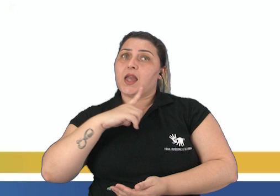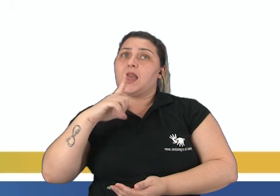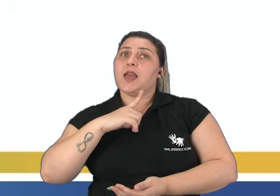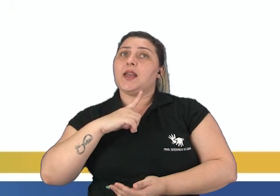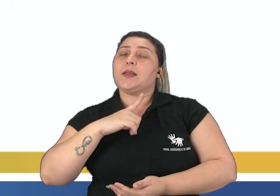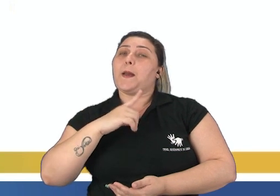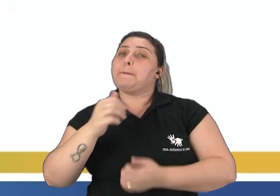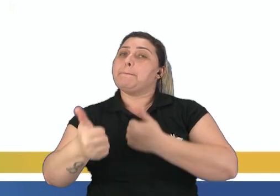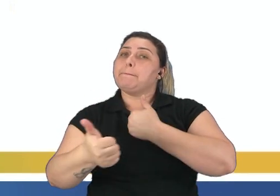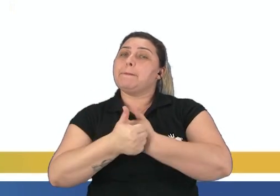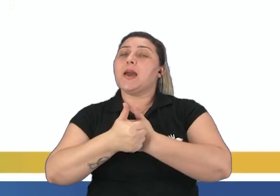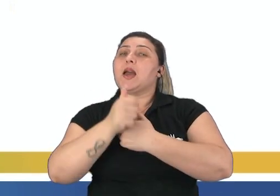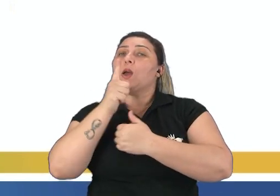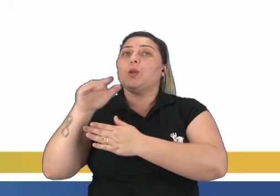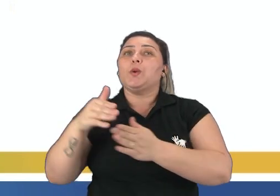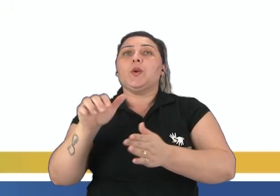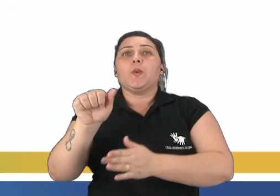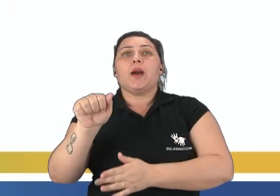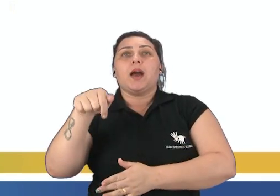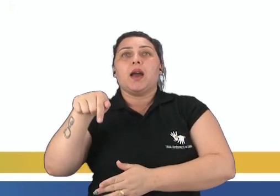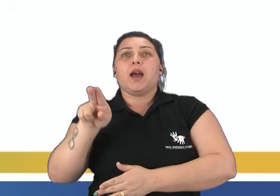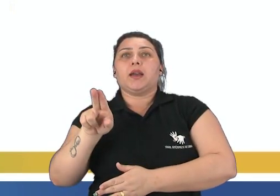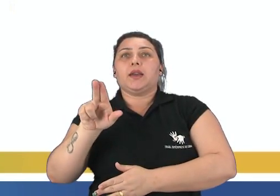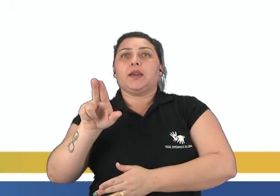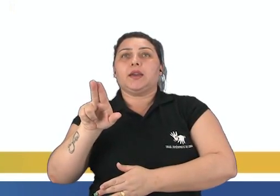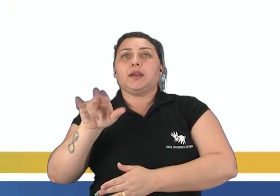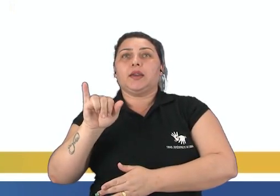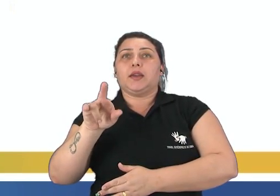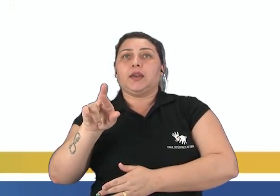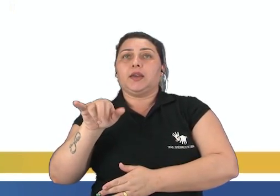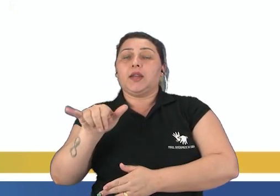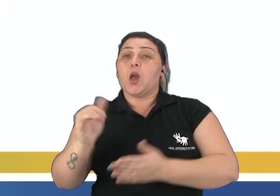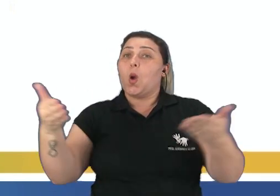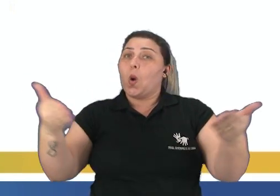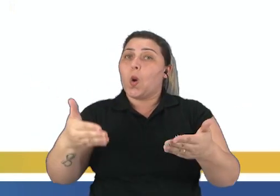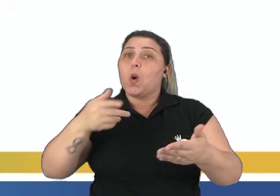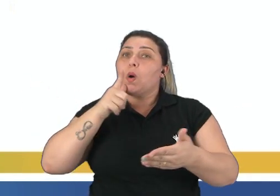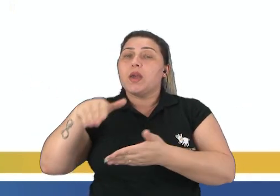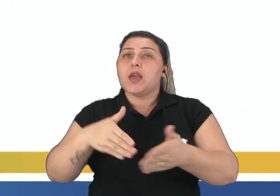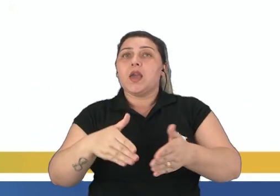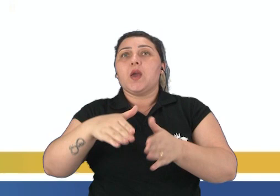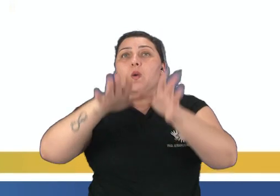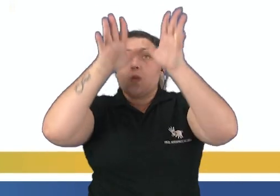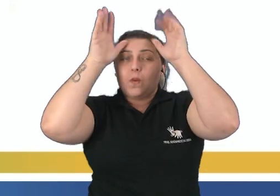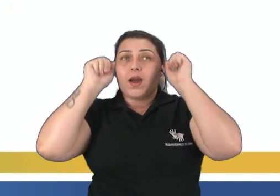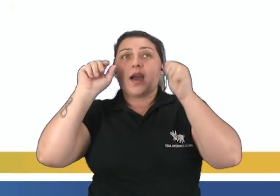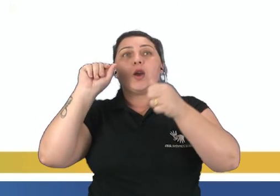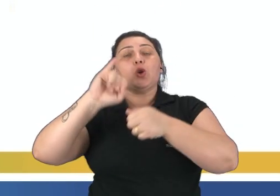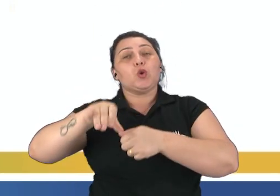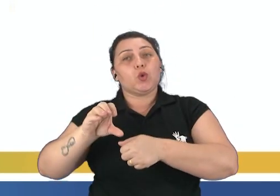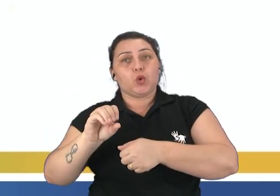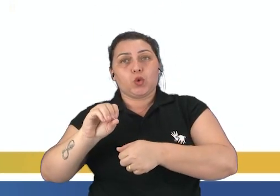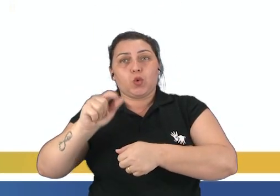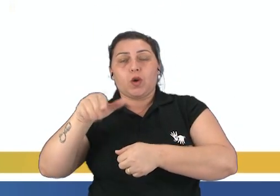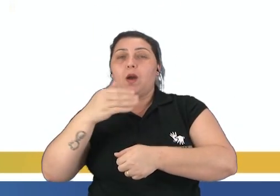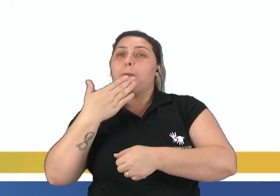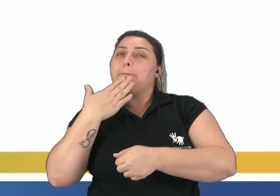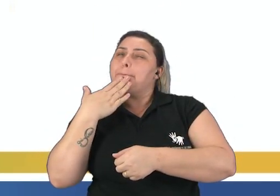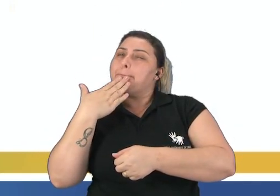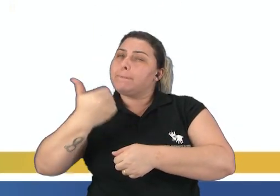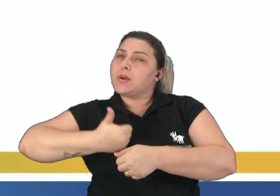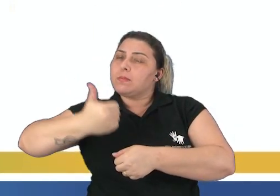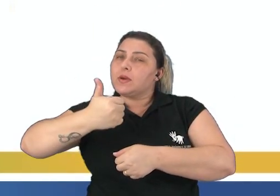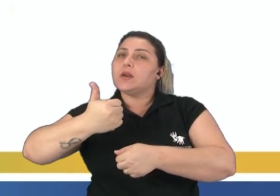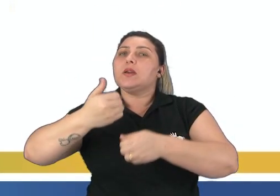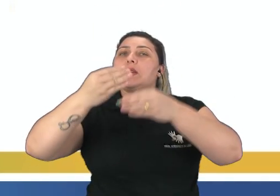estabelecido nas margens do rio Aquiri, hoje Rio Acre, João Gabriel fez seu primeiro pedido de mercadoria